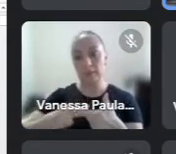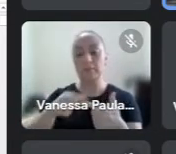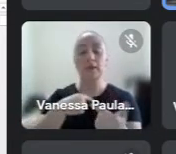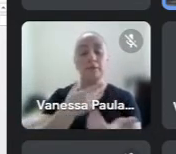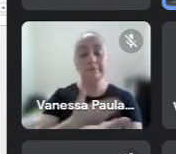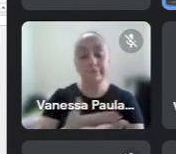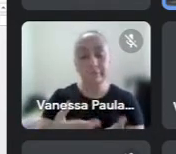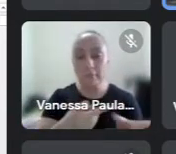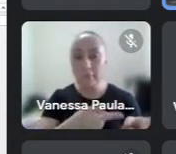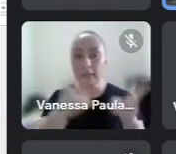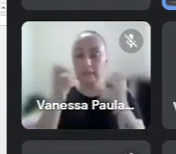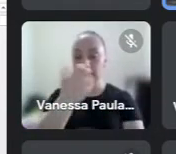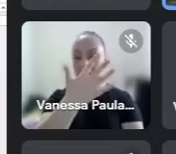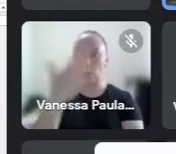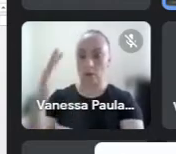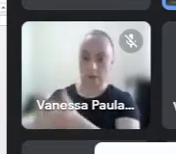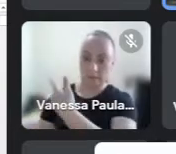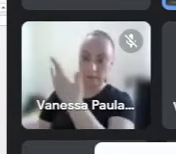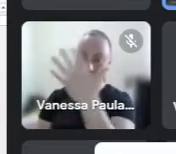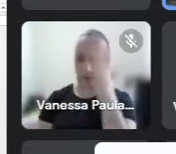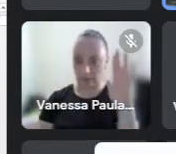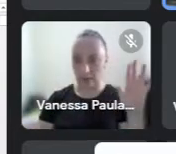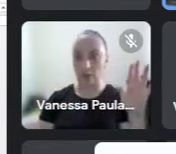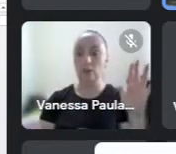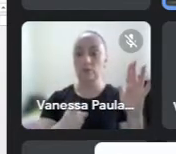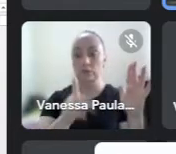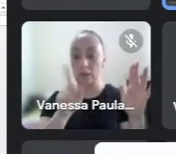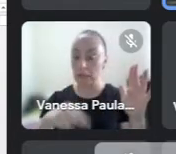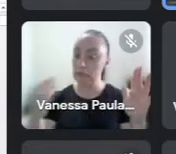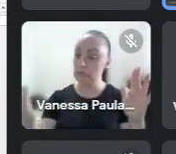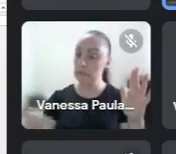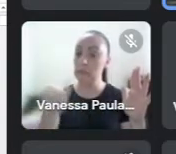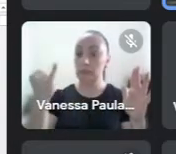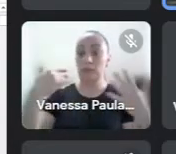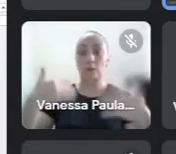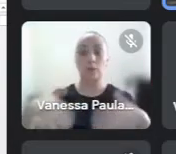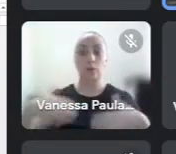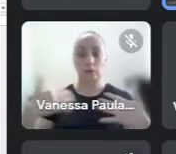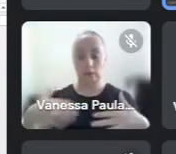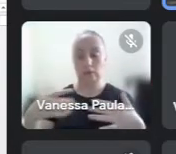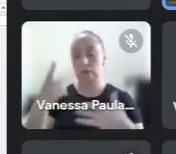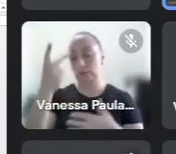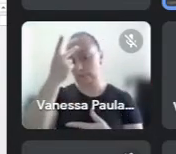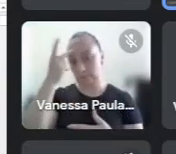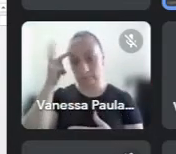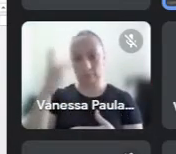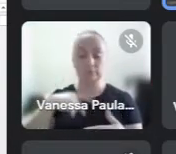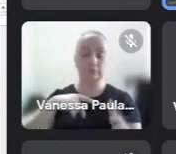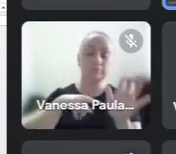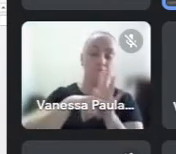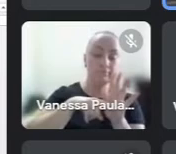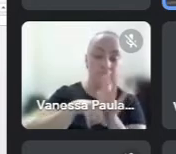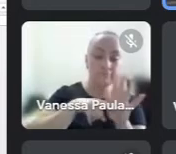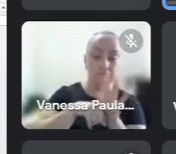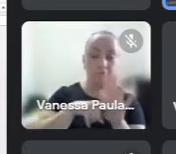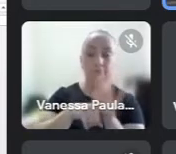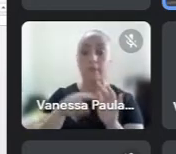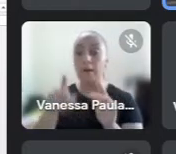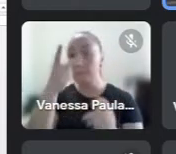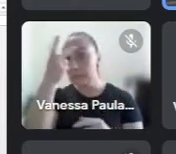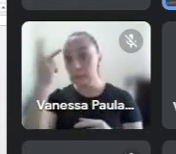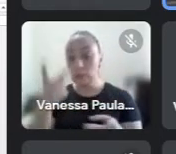percepção ambiental, que é algo muito importante para o pesquisador, para a pessoa perceber o